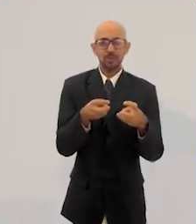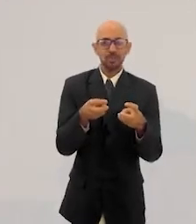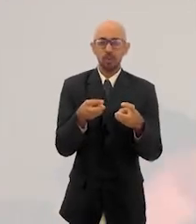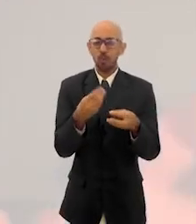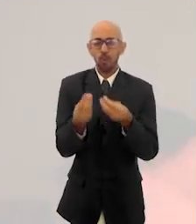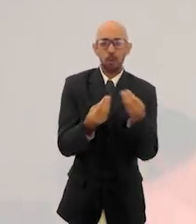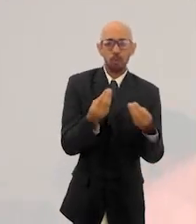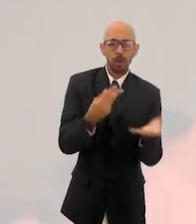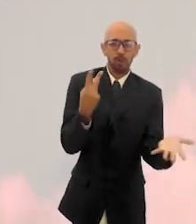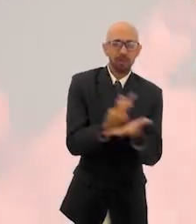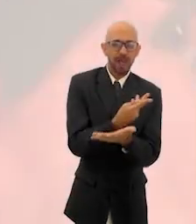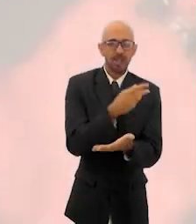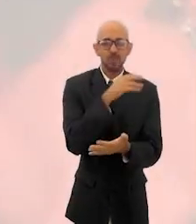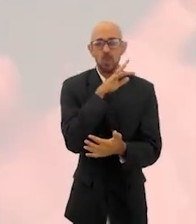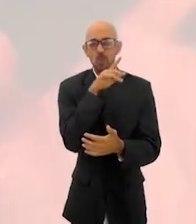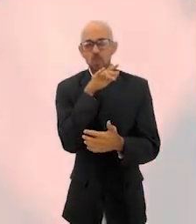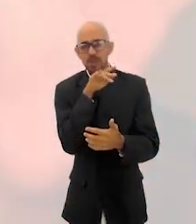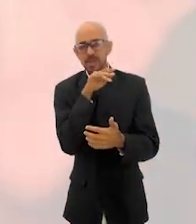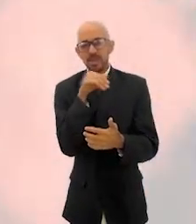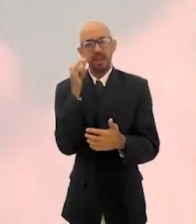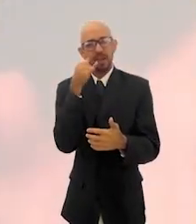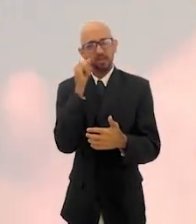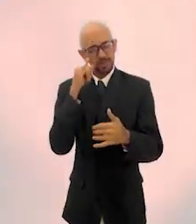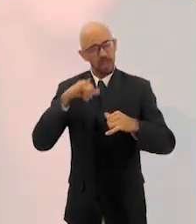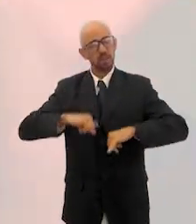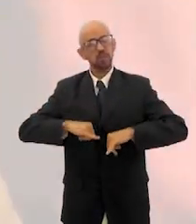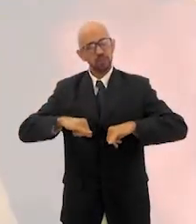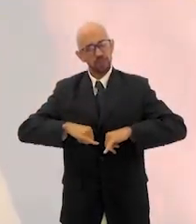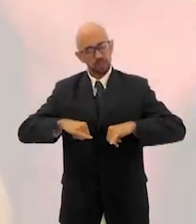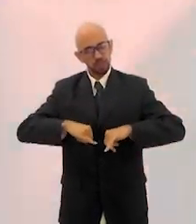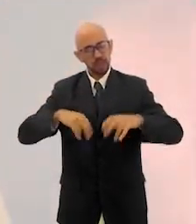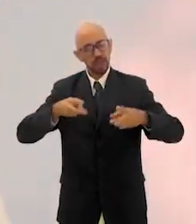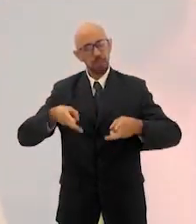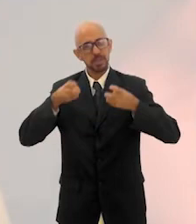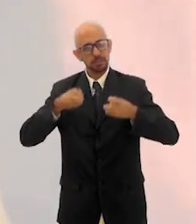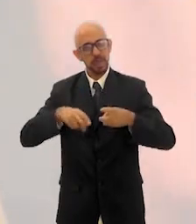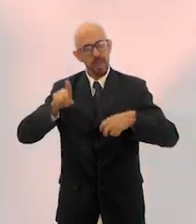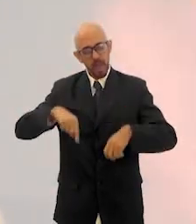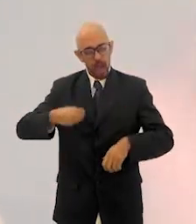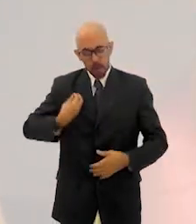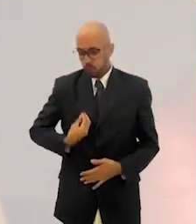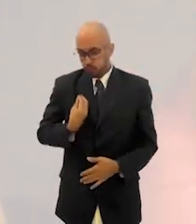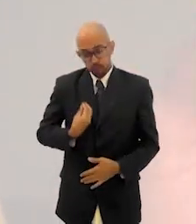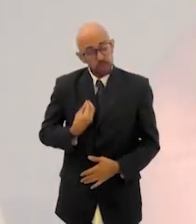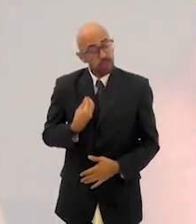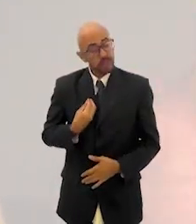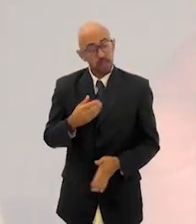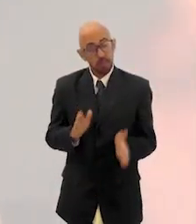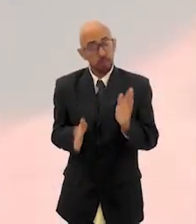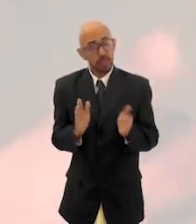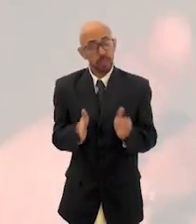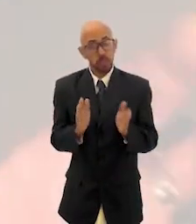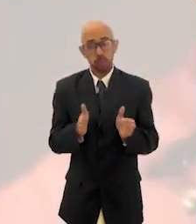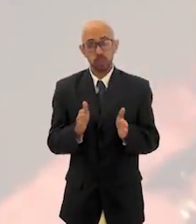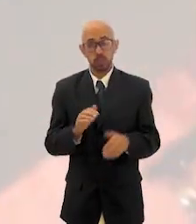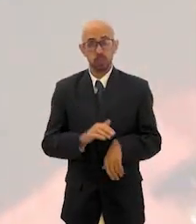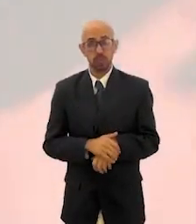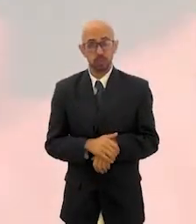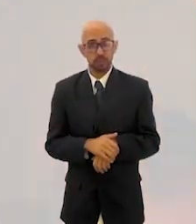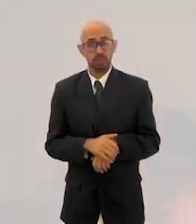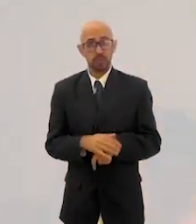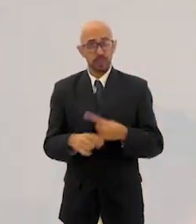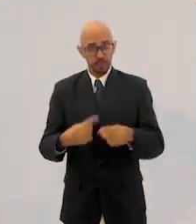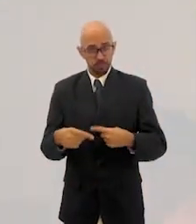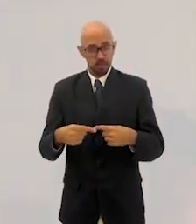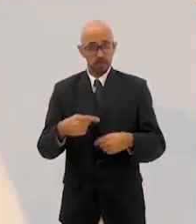ruins, e não ficar nesse sofrimento, e sim olhar para ela e falar assim, bom, beleza, esse é um fluxo da vida, esse é um período, né? O pós eu consigo controlar,